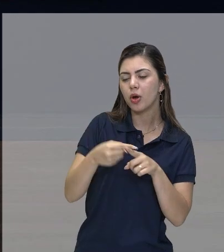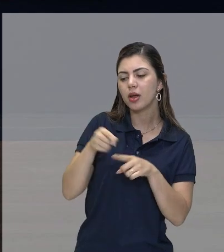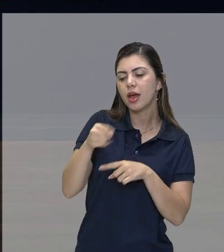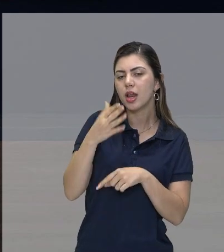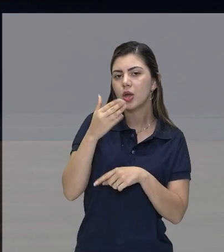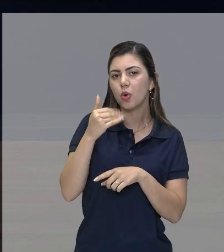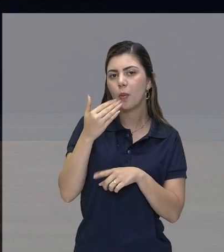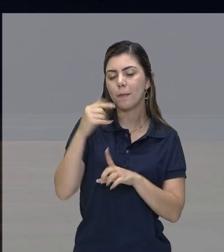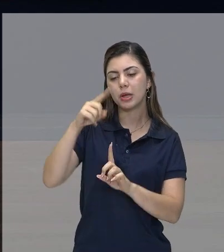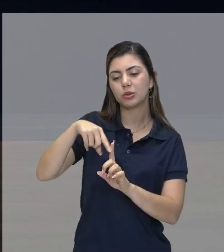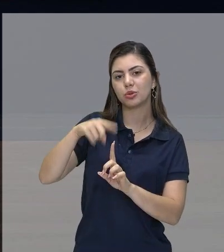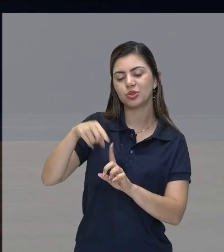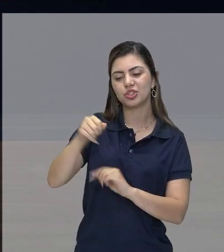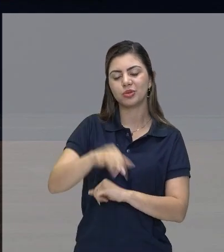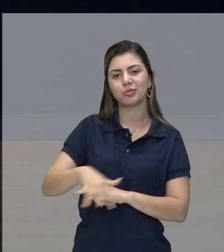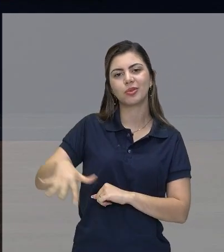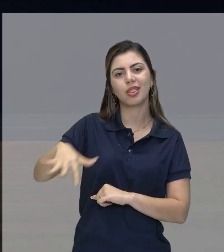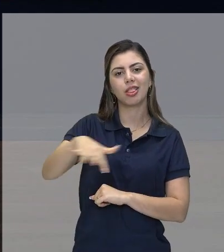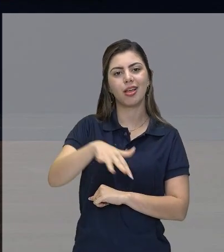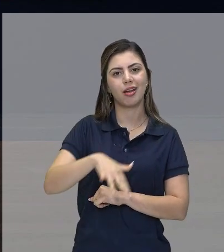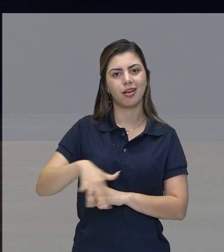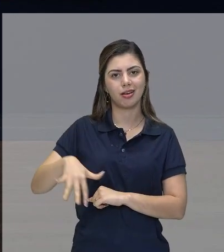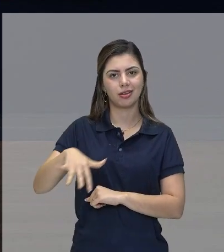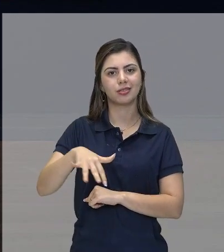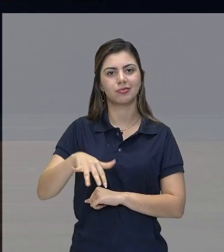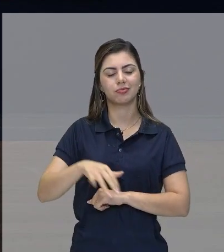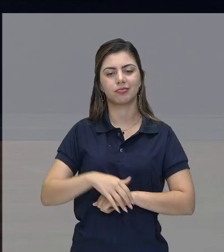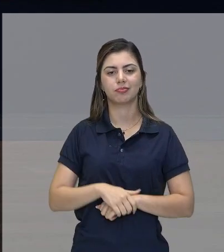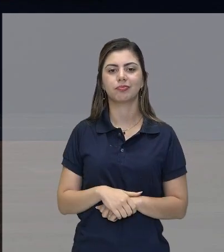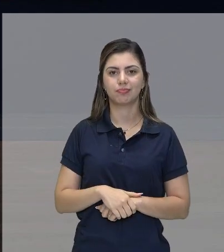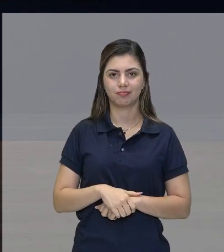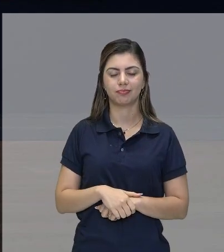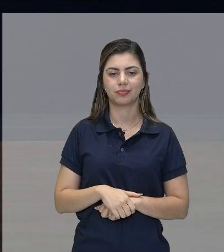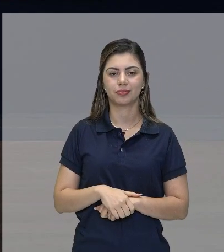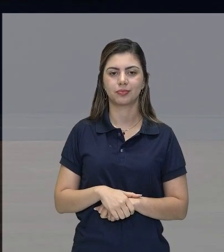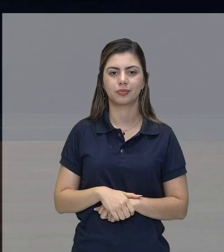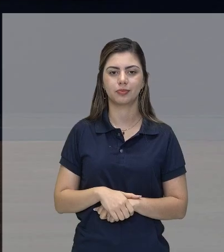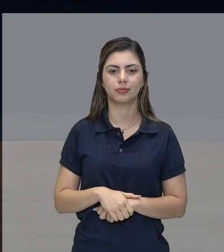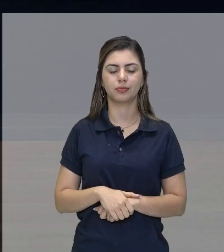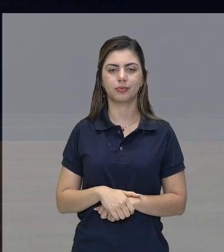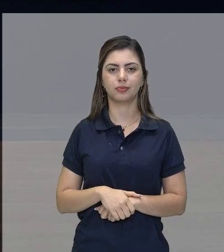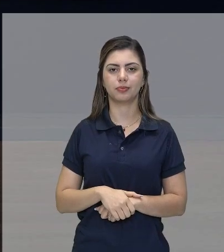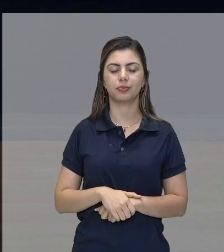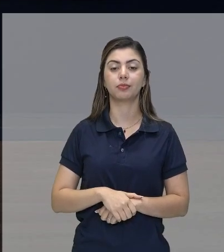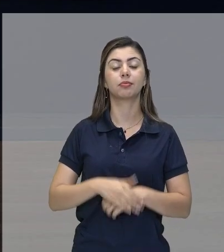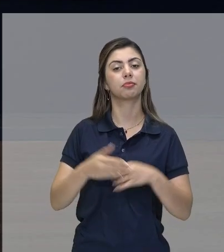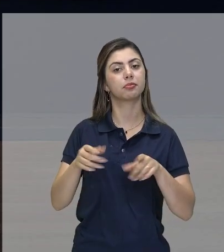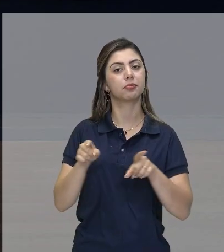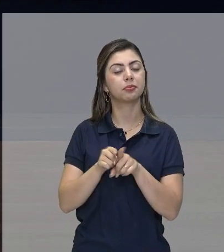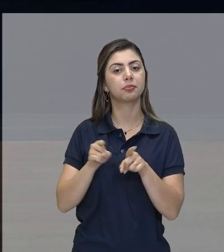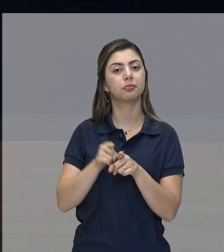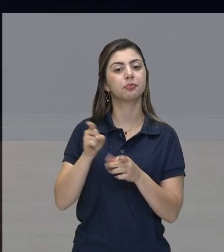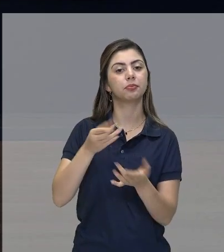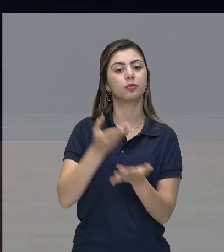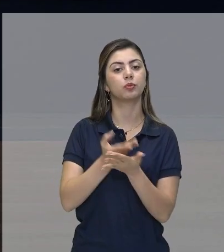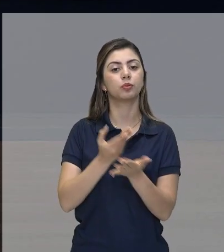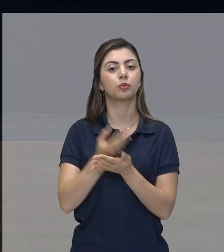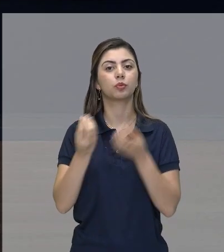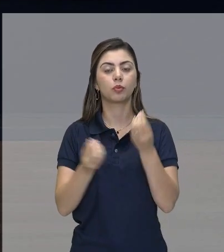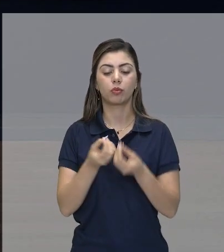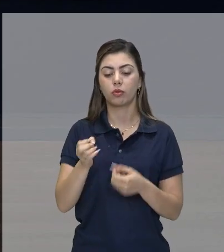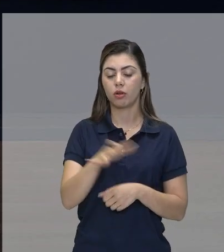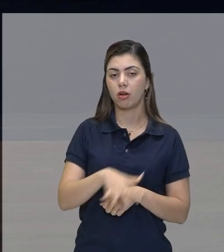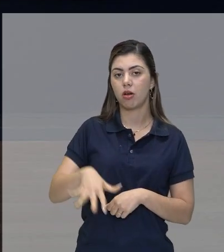alimento que ele tinha naquele ambiente onde ele estava inserido, tá certo? Observou também as formações